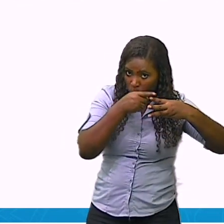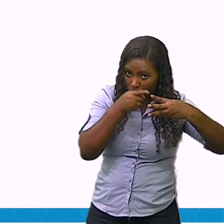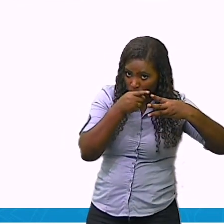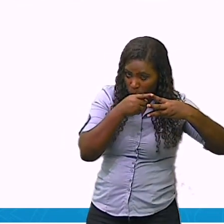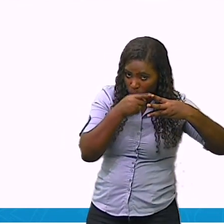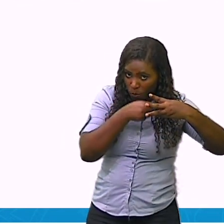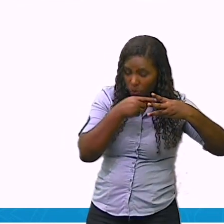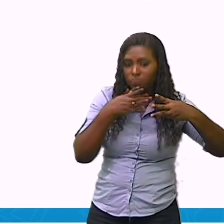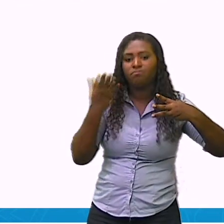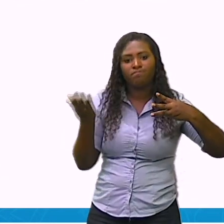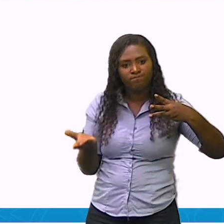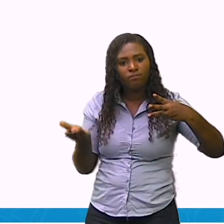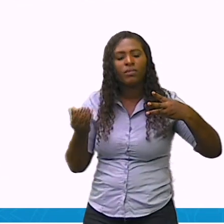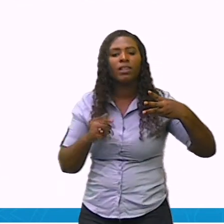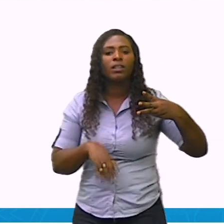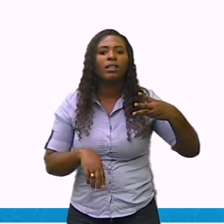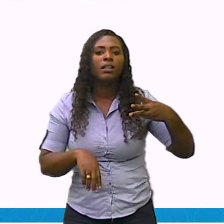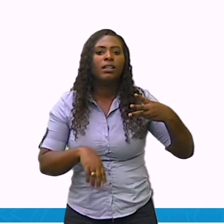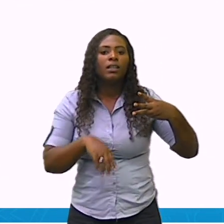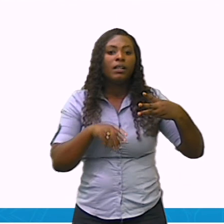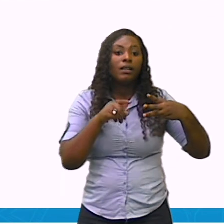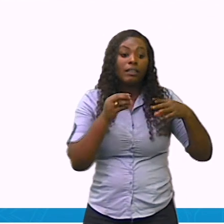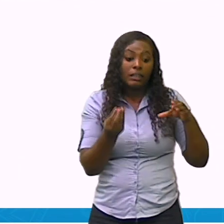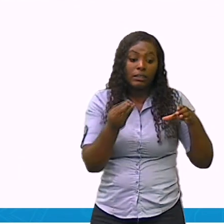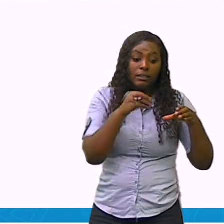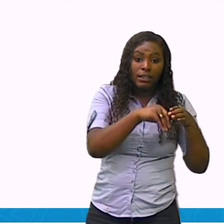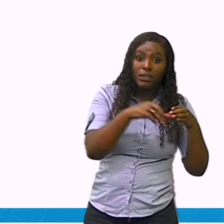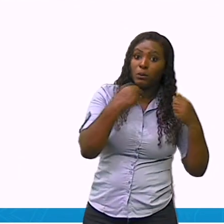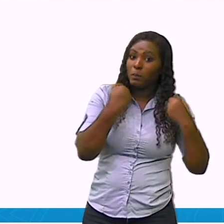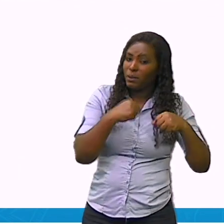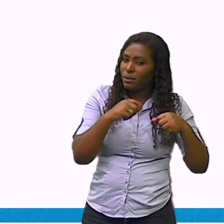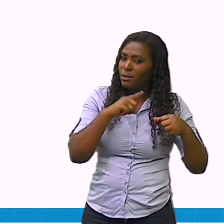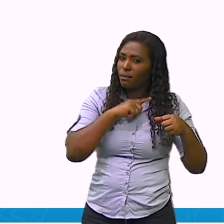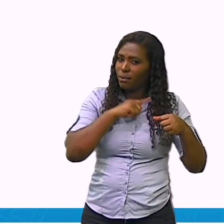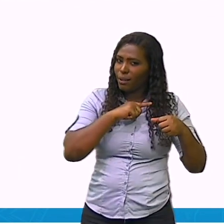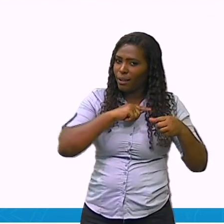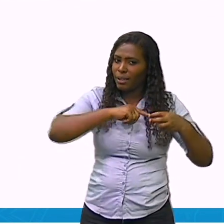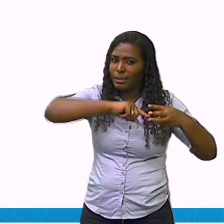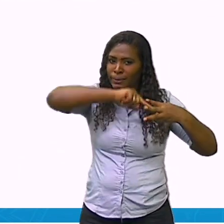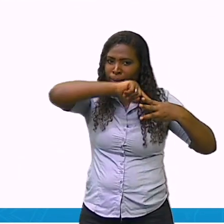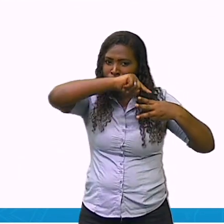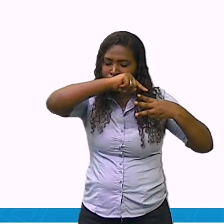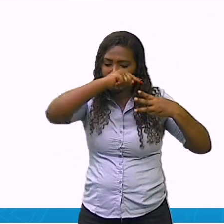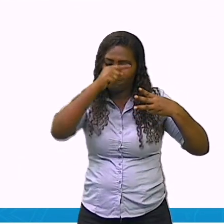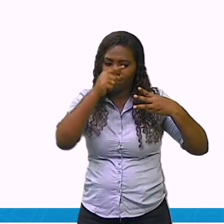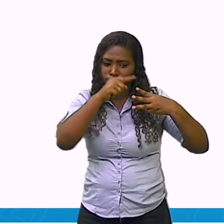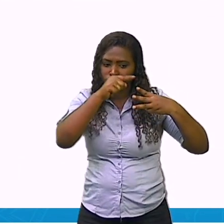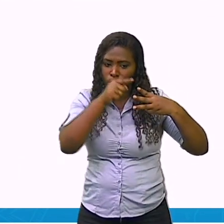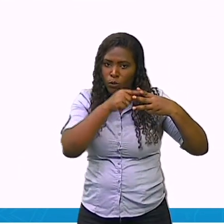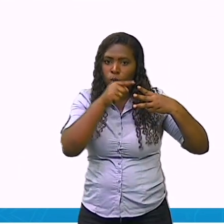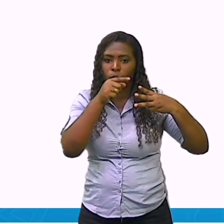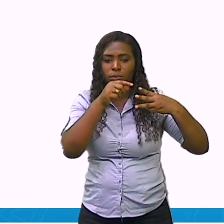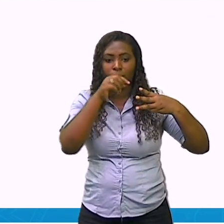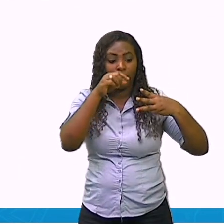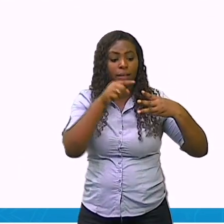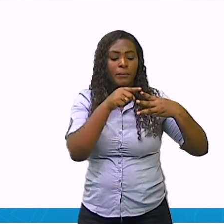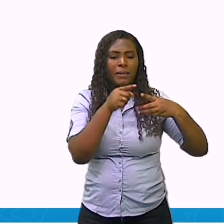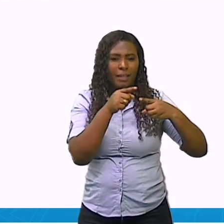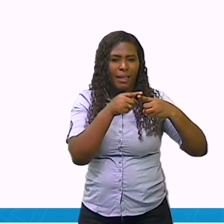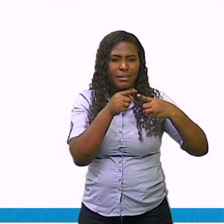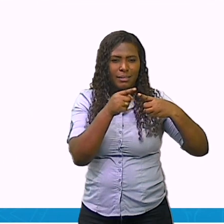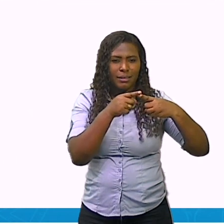O elemento, ele vai encontrar o correspondente. O conjunto que recebe